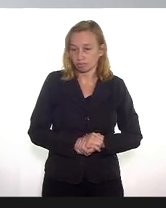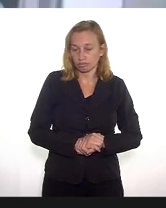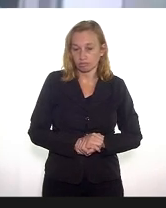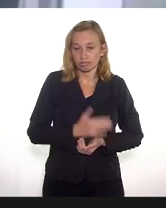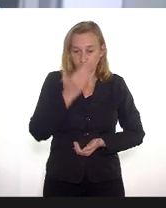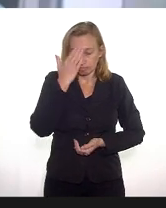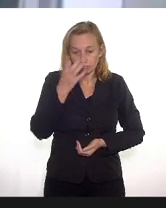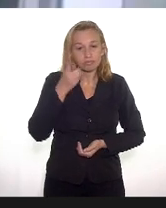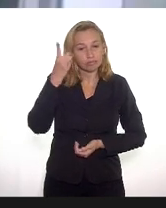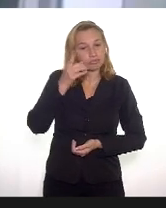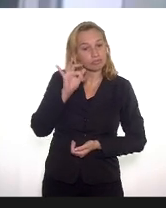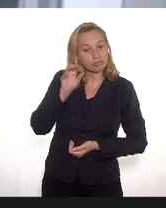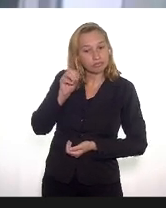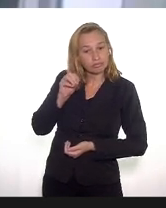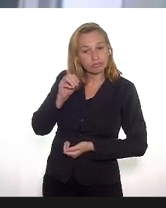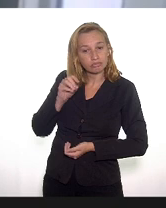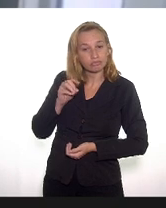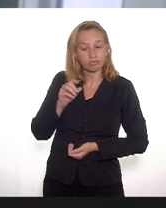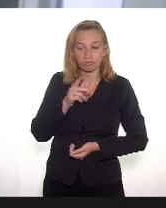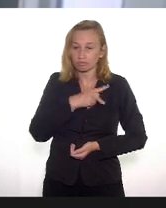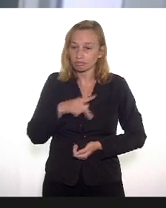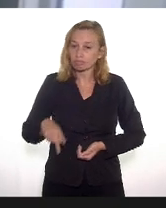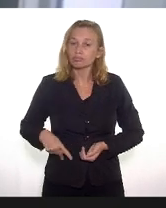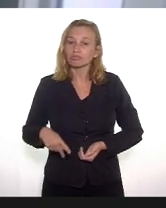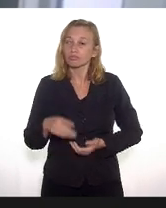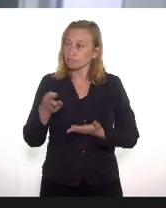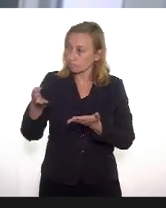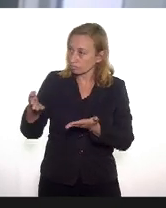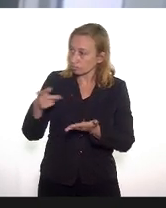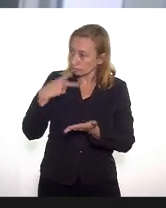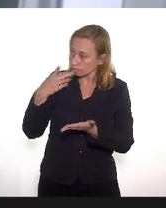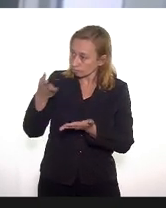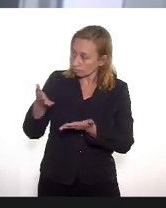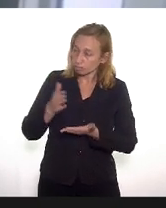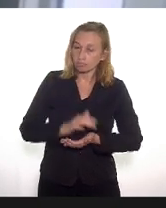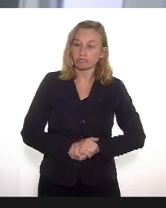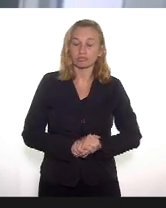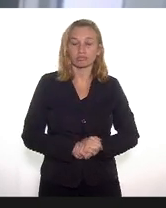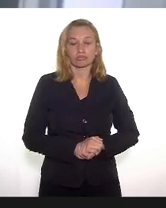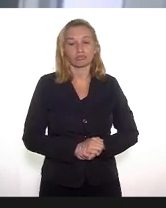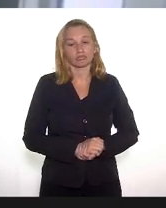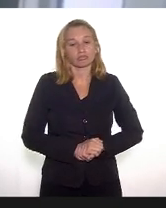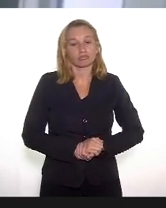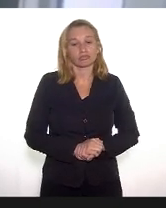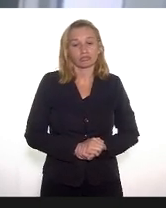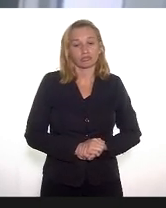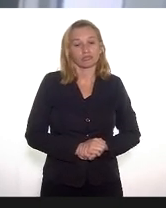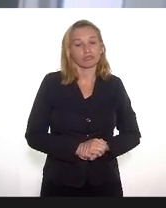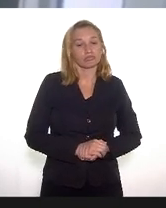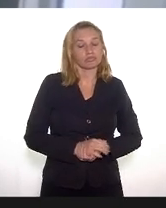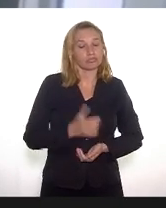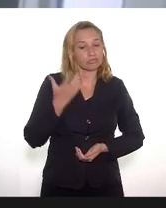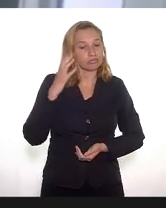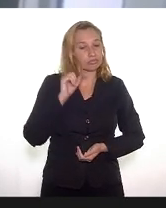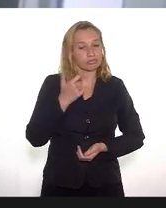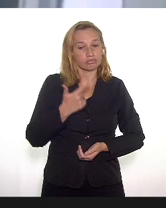Obrigado, deputado Flávio. Presidente Rogério Pires, a palavra volta para Vossa Senhoria. Temos prazer de ouvi-lo